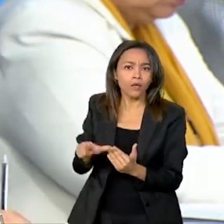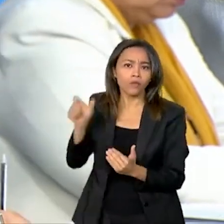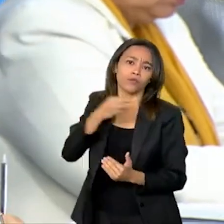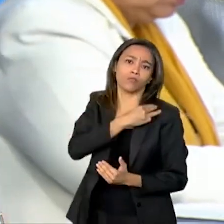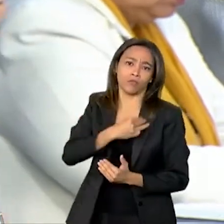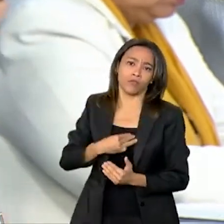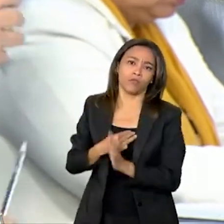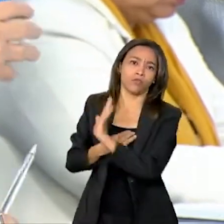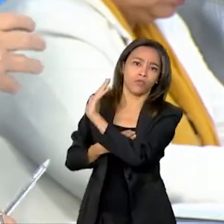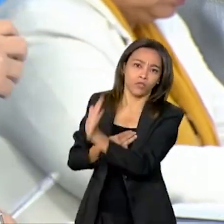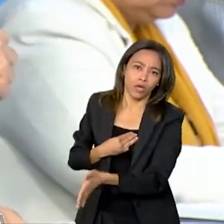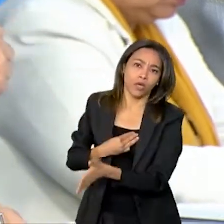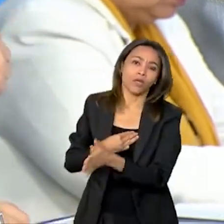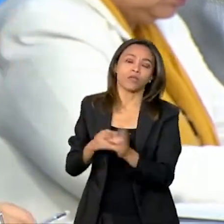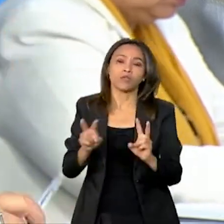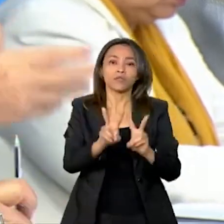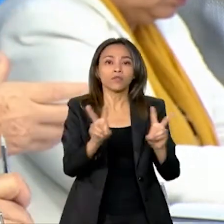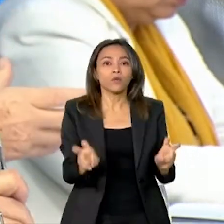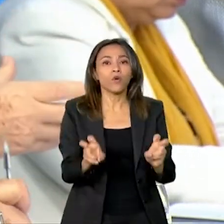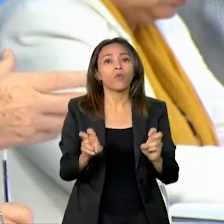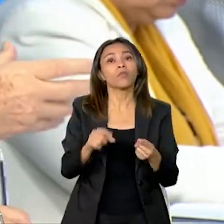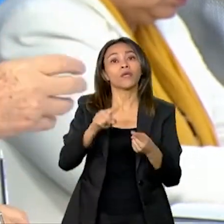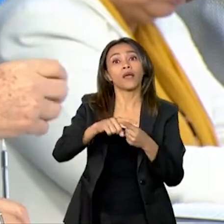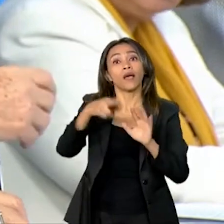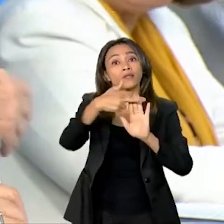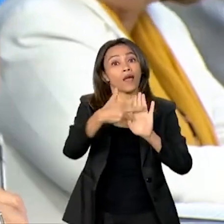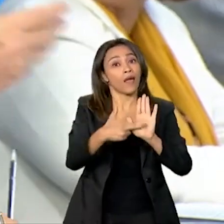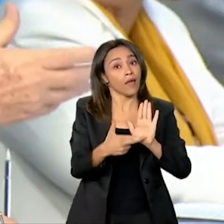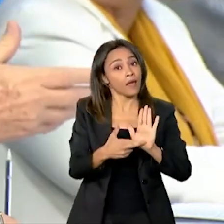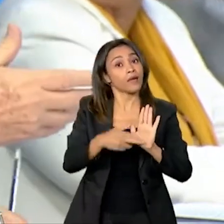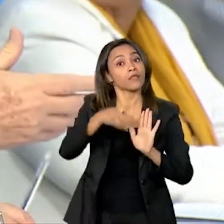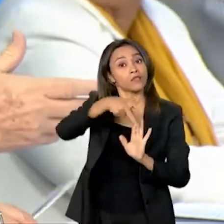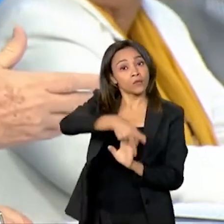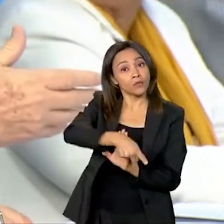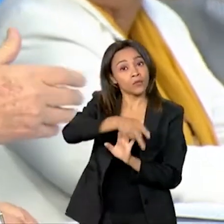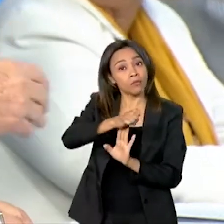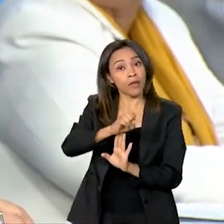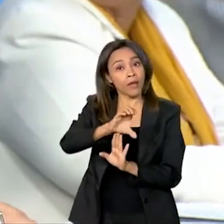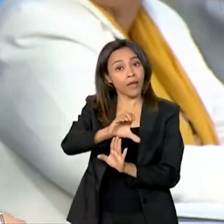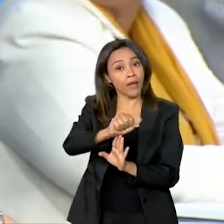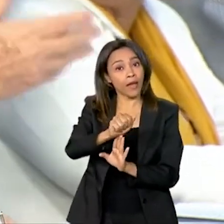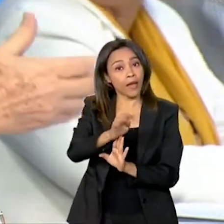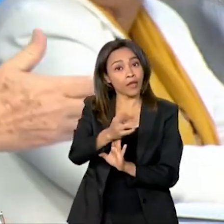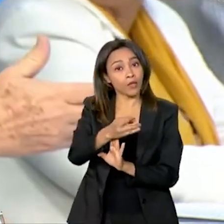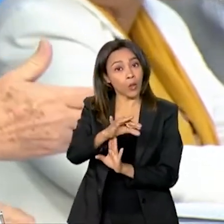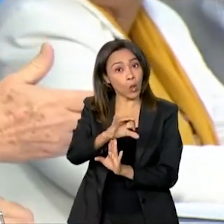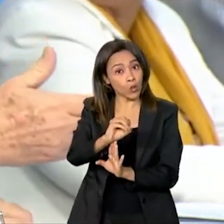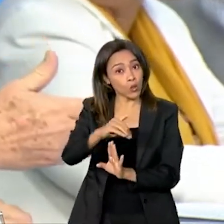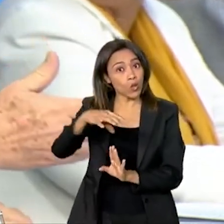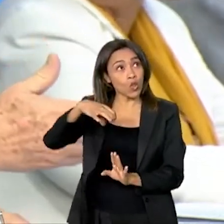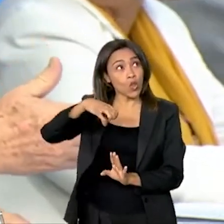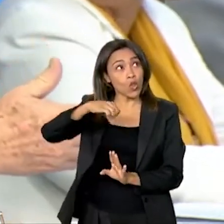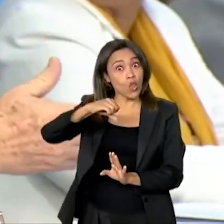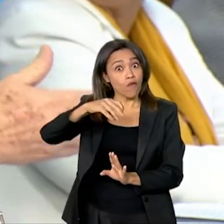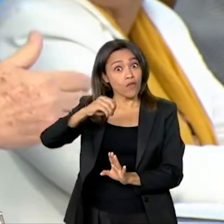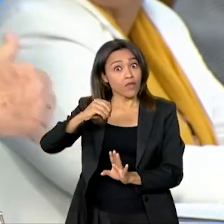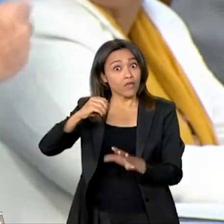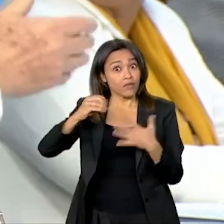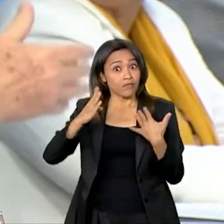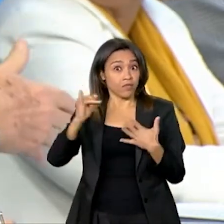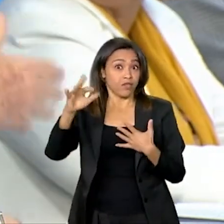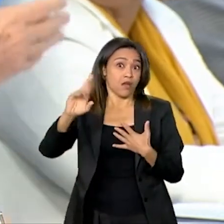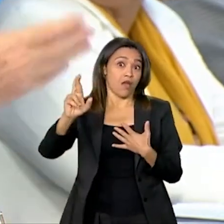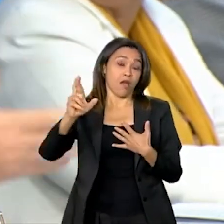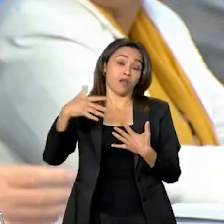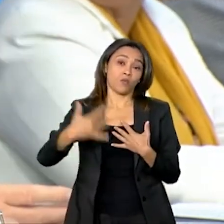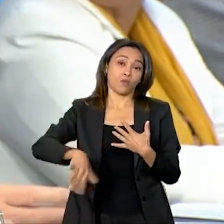que regulariza os precatórios, que são 98 bilhões de reais, a dívida previdenciária 250 bilhões com a